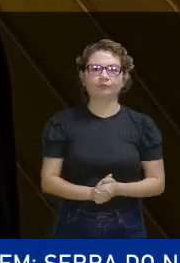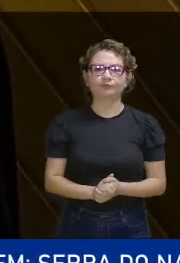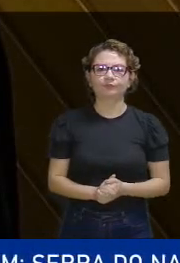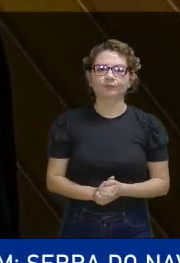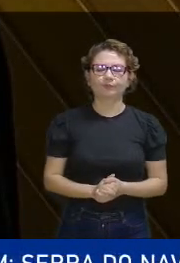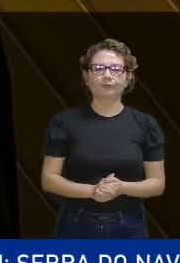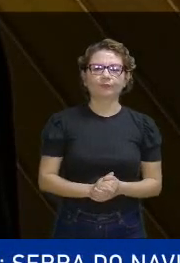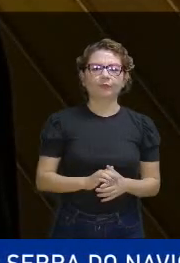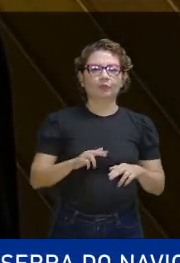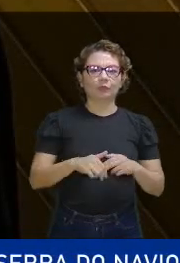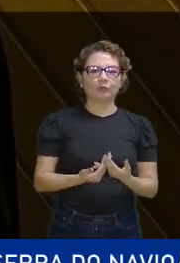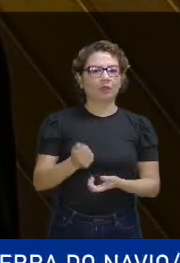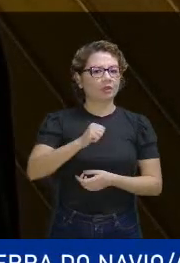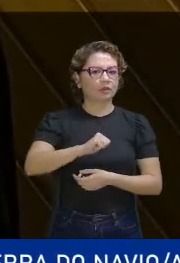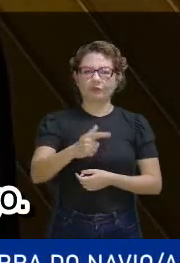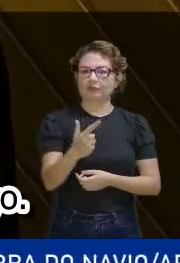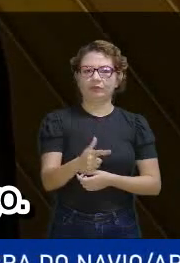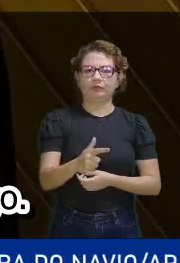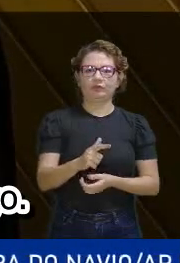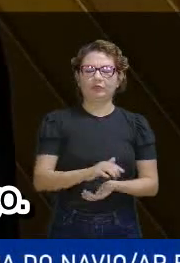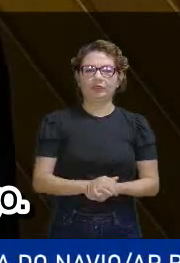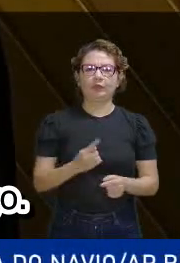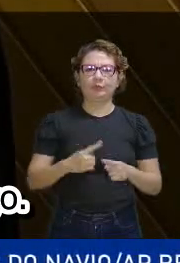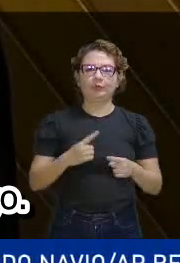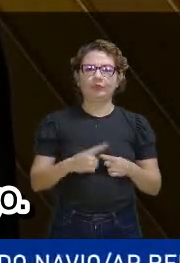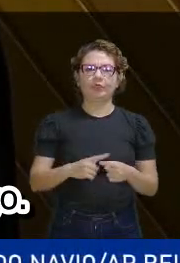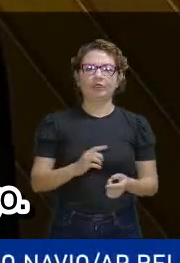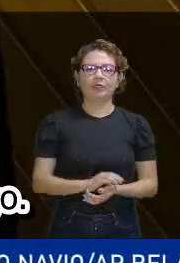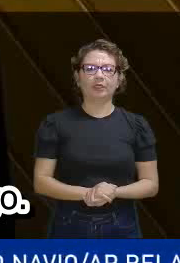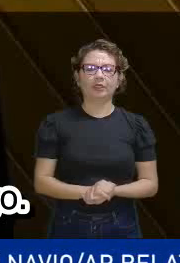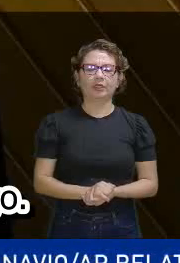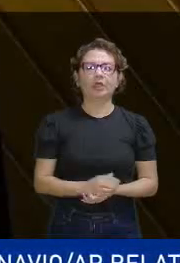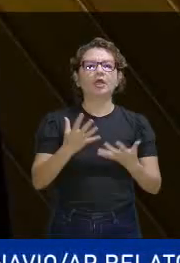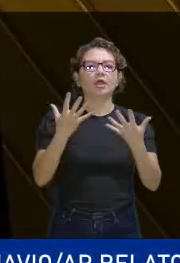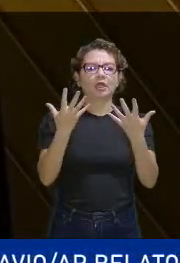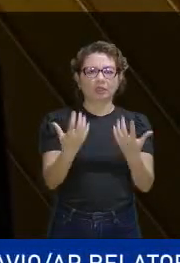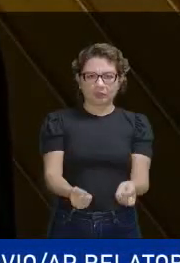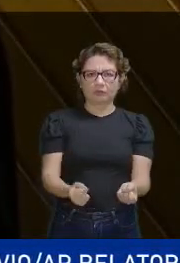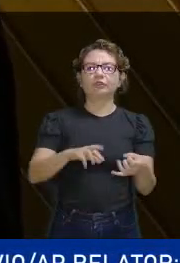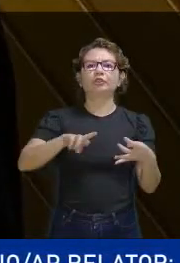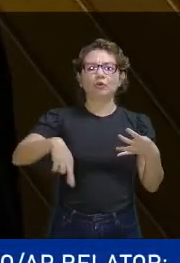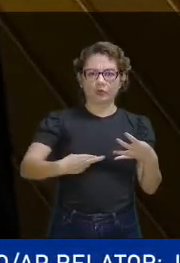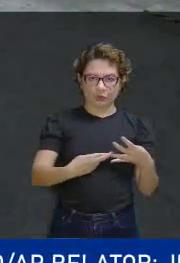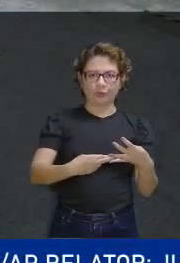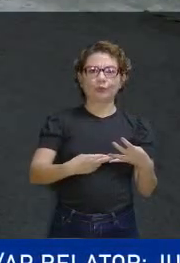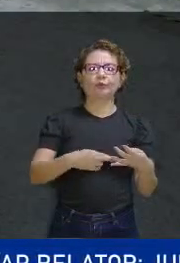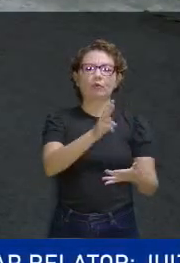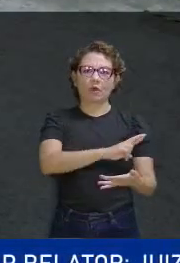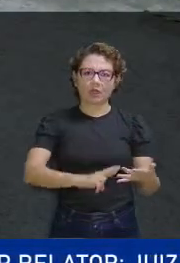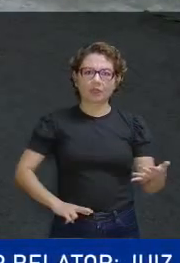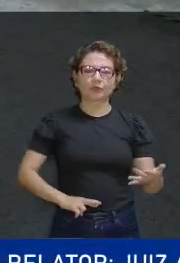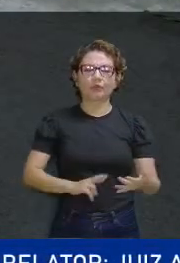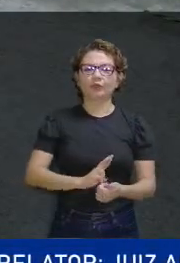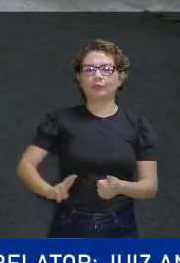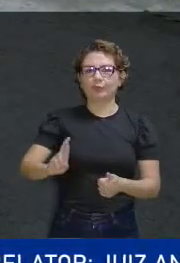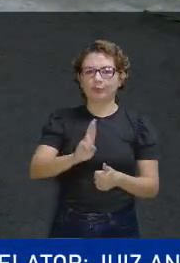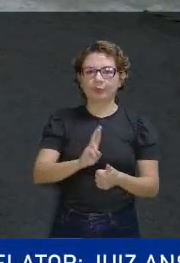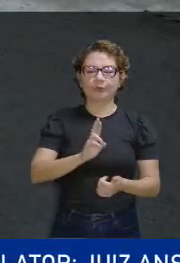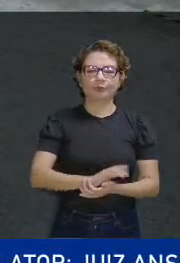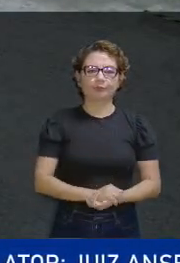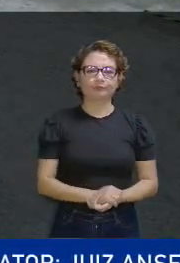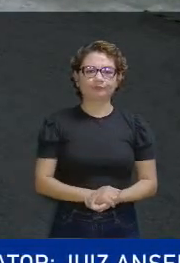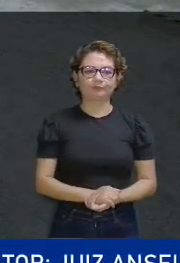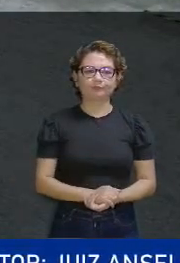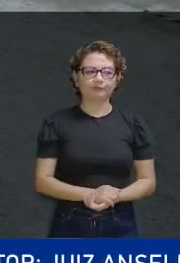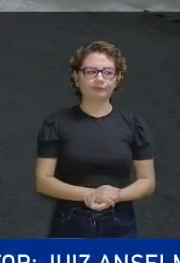de cerceamento de defesa. Opinou pelo desprovimento do recurso. É o relatório. Senhora Procuradora. Imagem ampla do plenário.